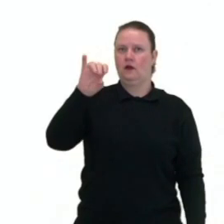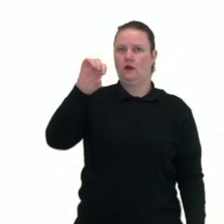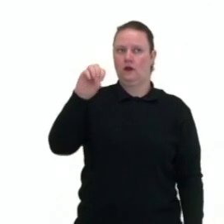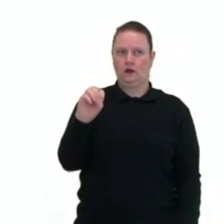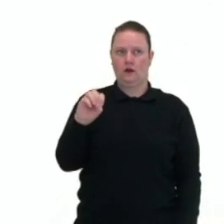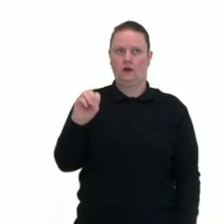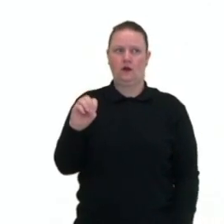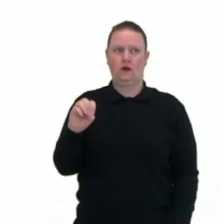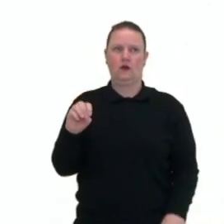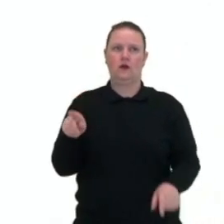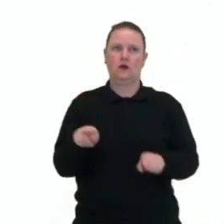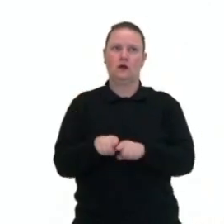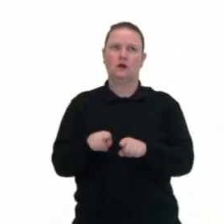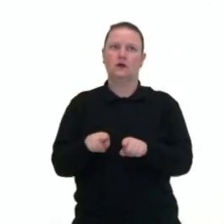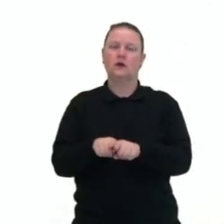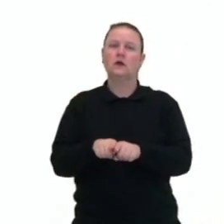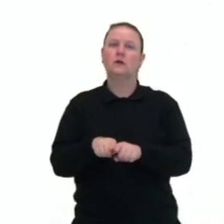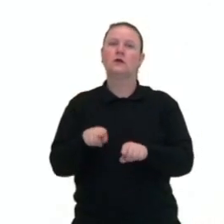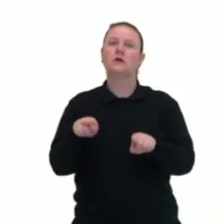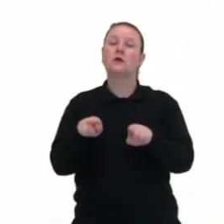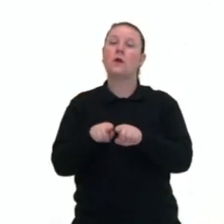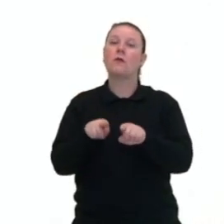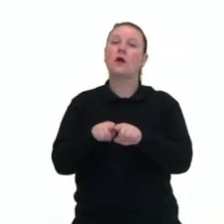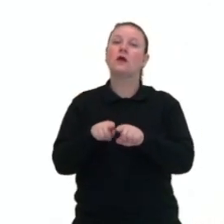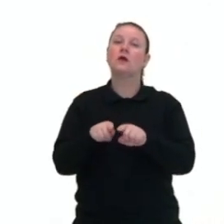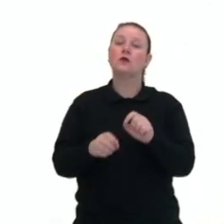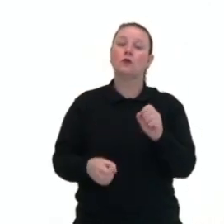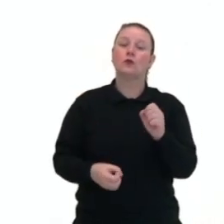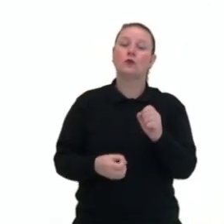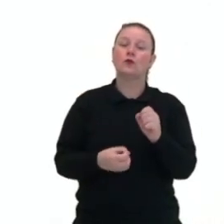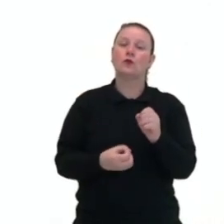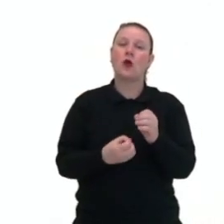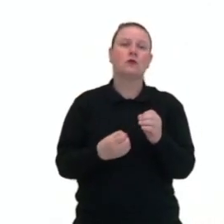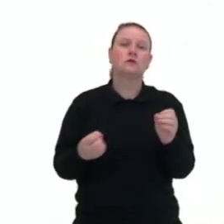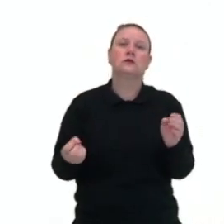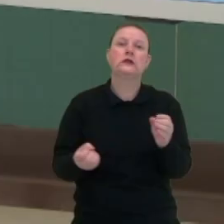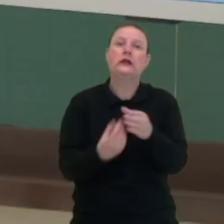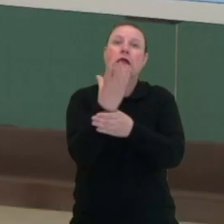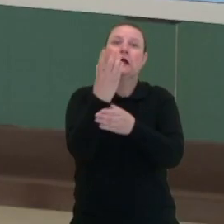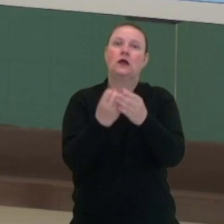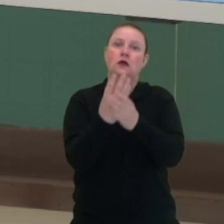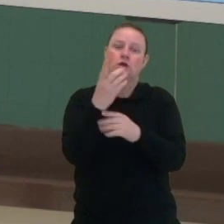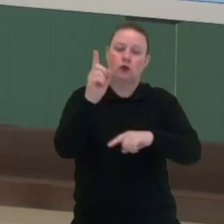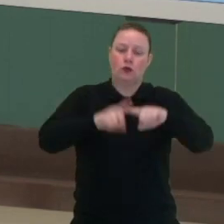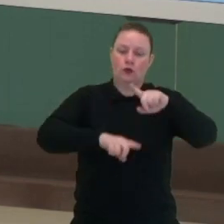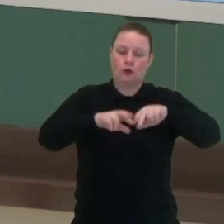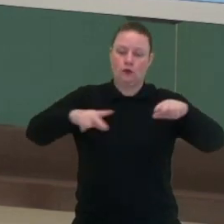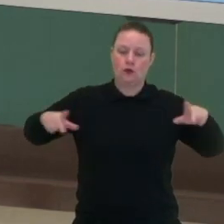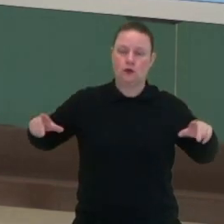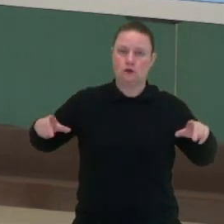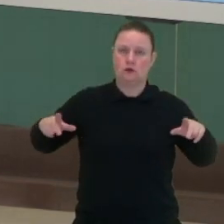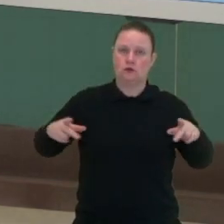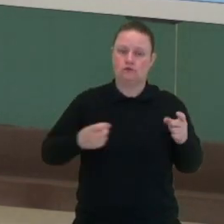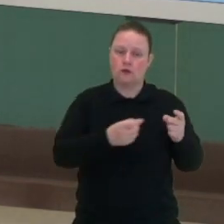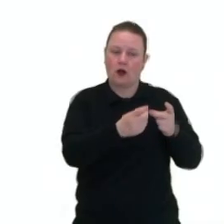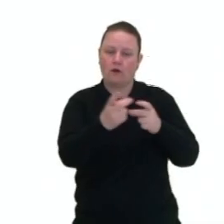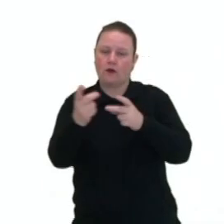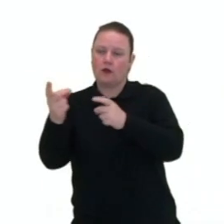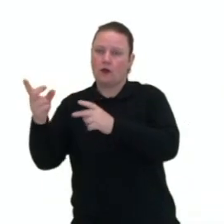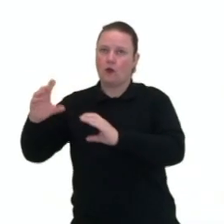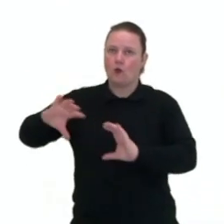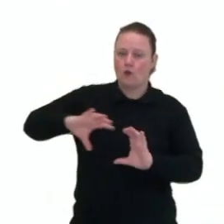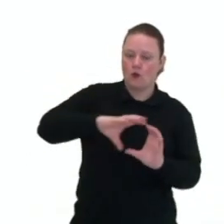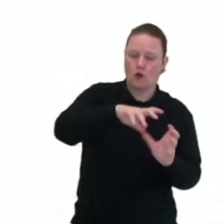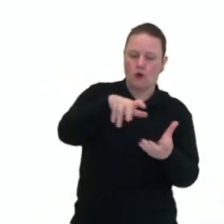um produto, tá? A empresa de Cláudio está lançando um produto no mercado internacional. O setor marketing